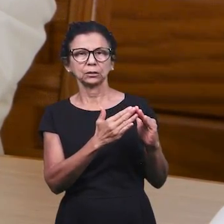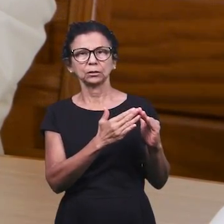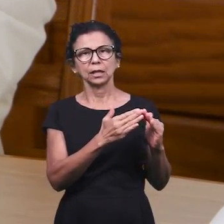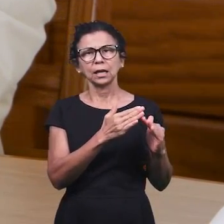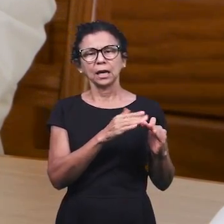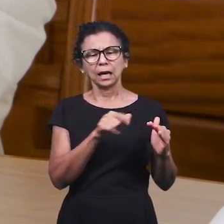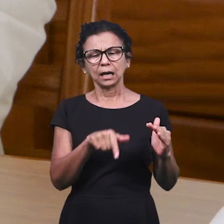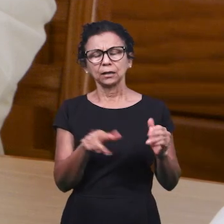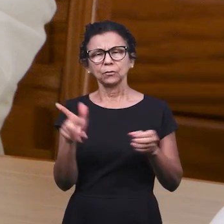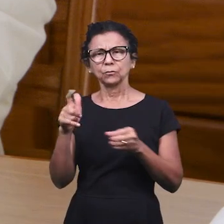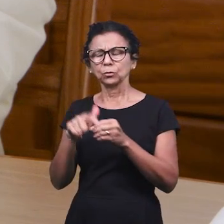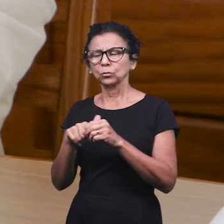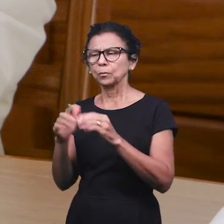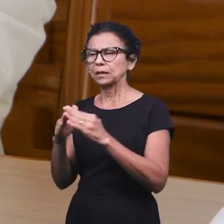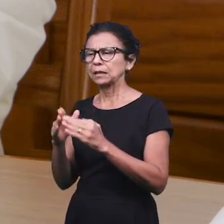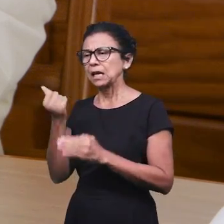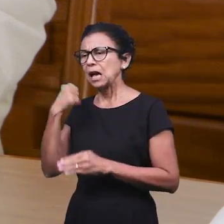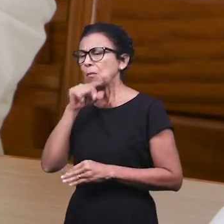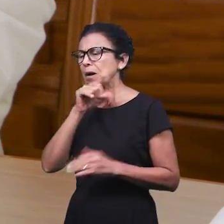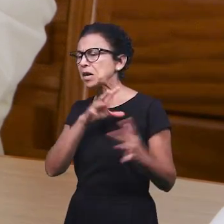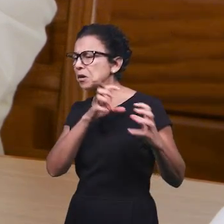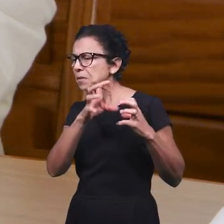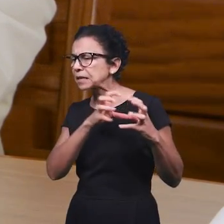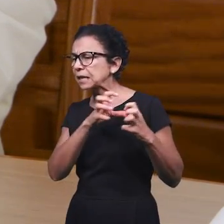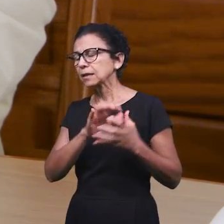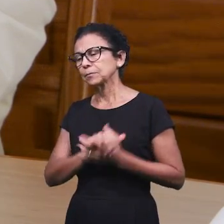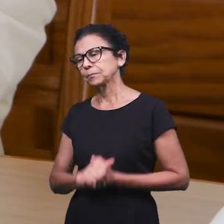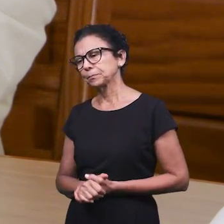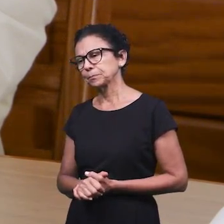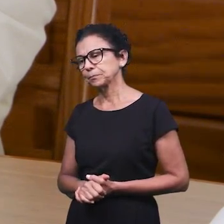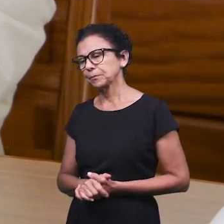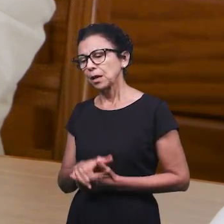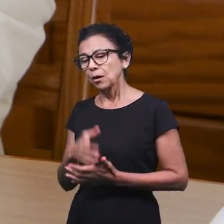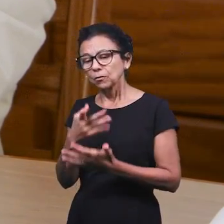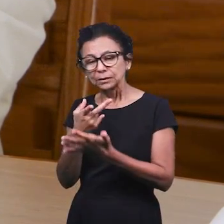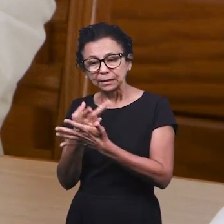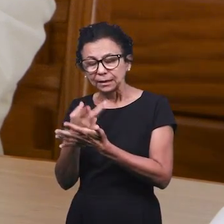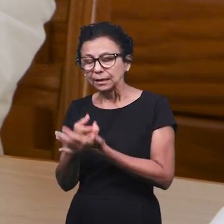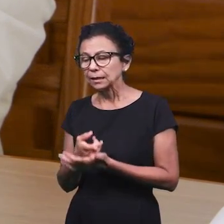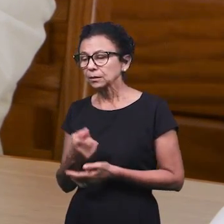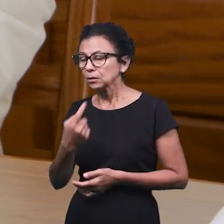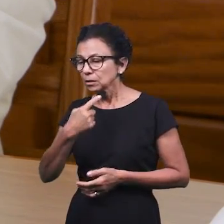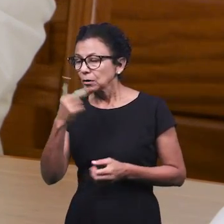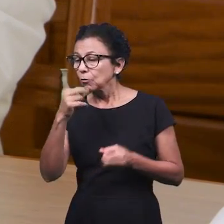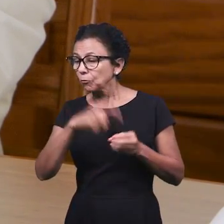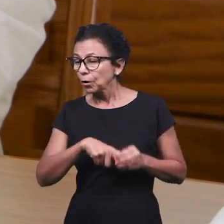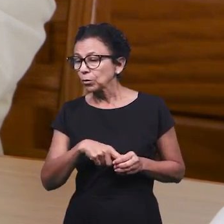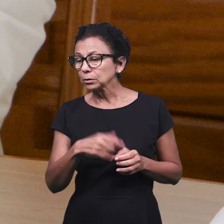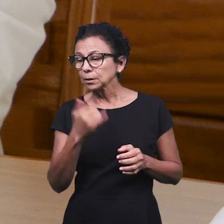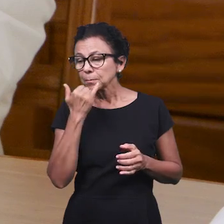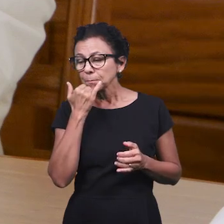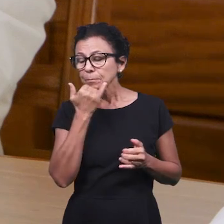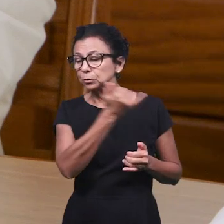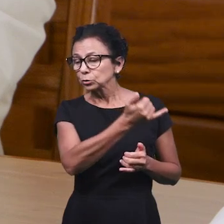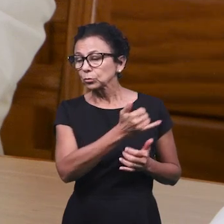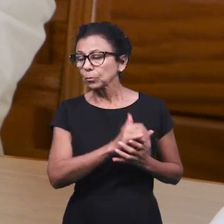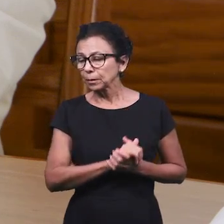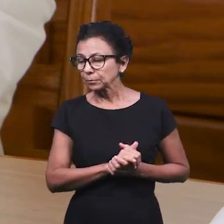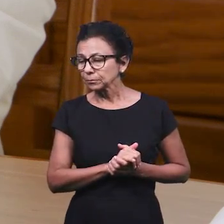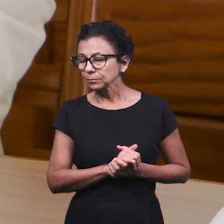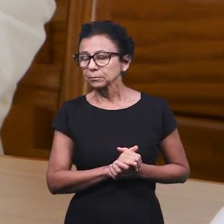que, para muitos, isso aí, a família não preocupa com isso não, mas tem que preocupar. Aí eu lembro de outro caso também, de um vizinho, que uma